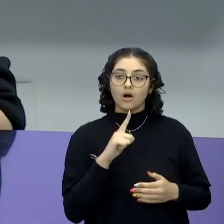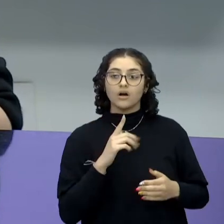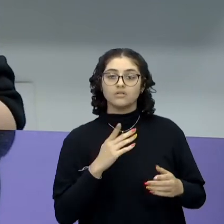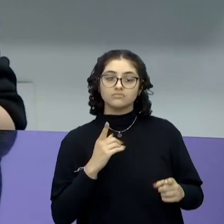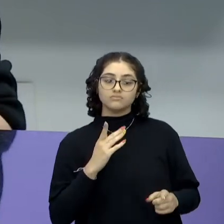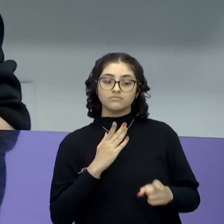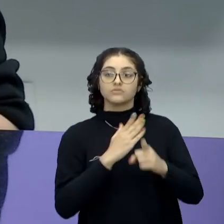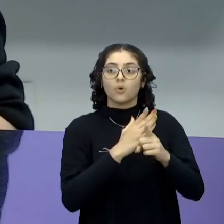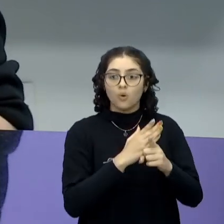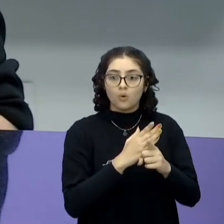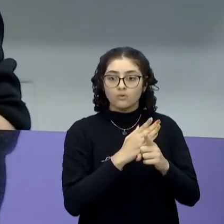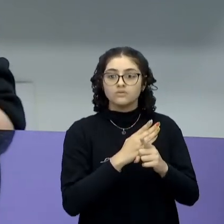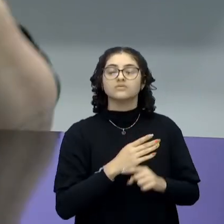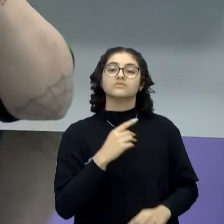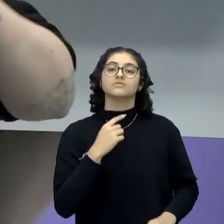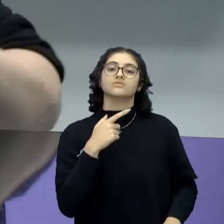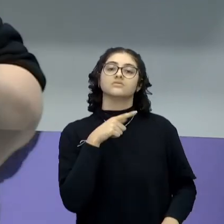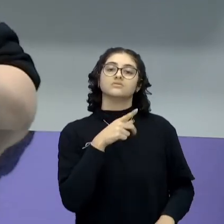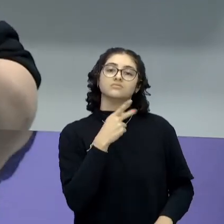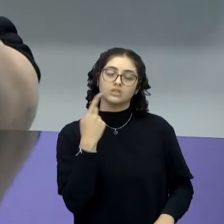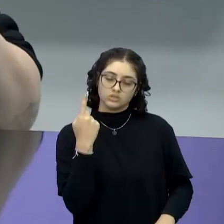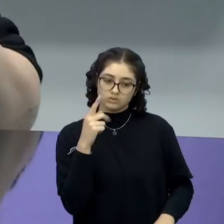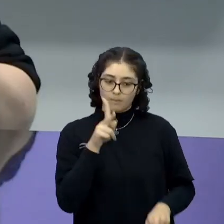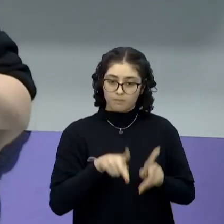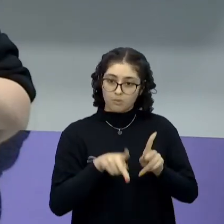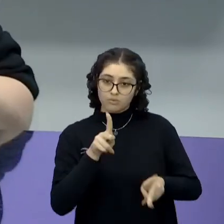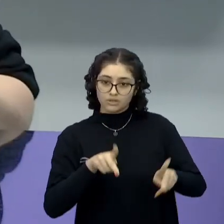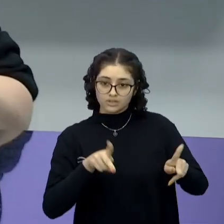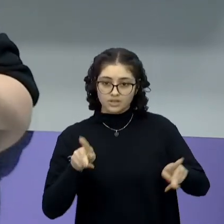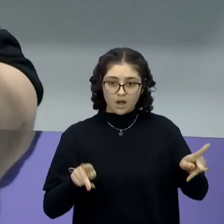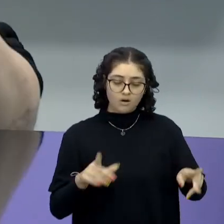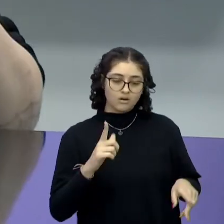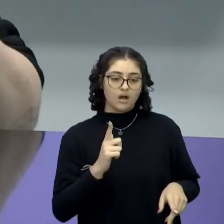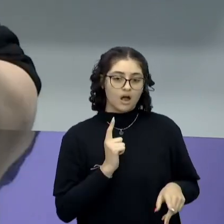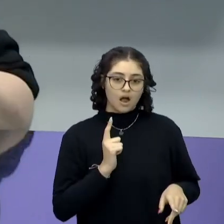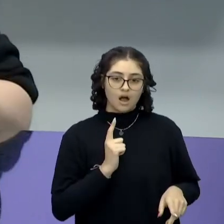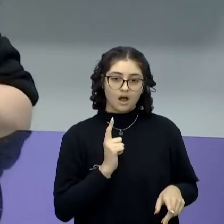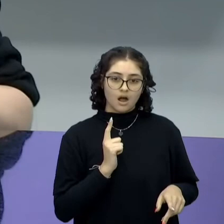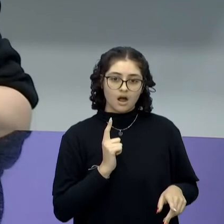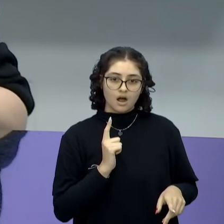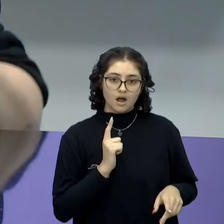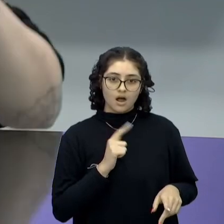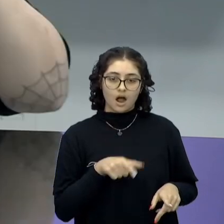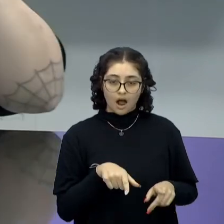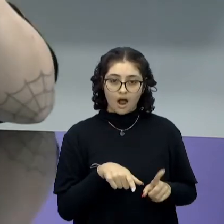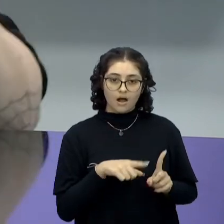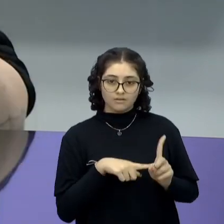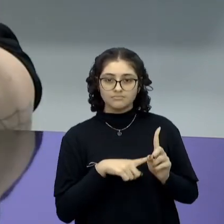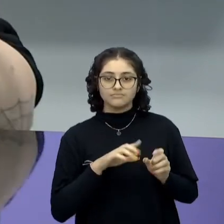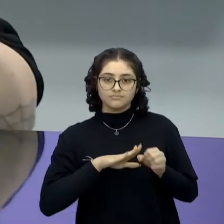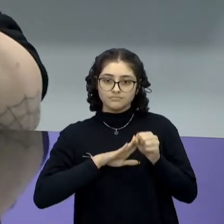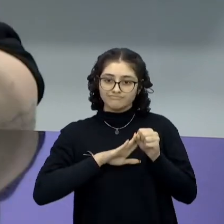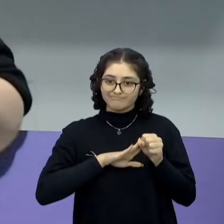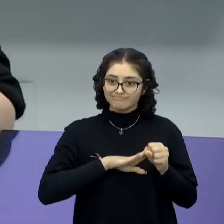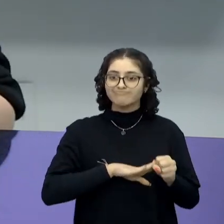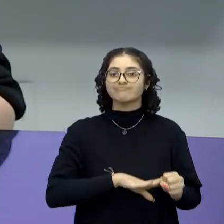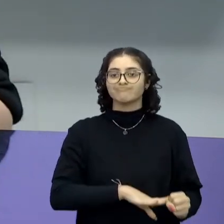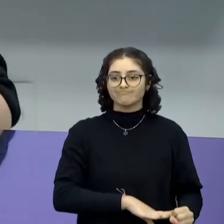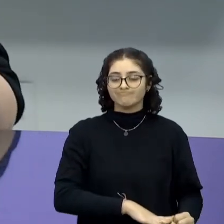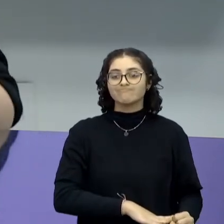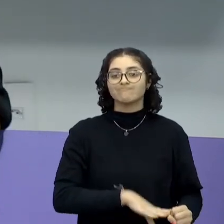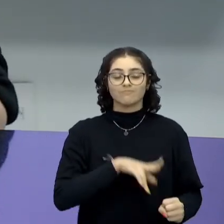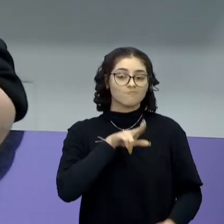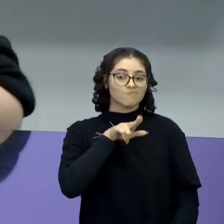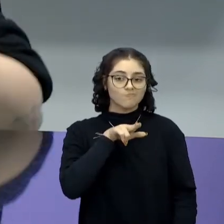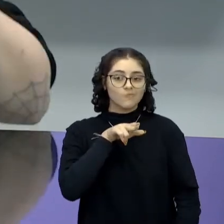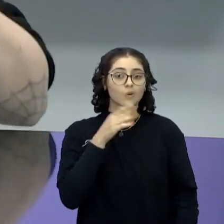outros indivíduos e grupos de população que ainda hoje, na contemporaneidade, estão submetidos à mesma forma de